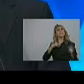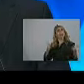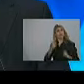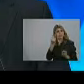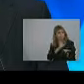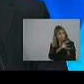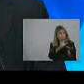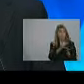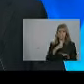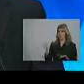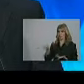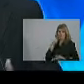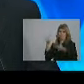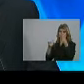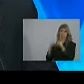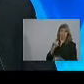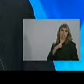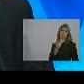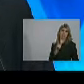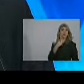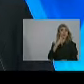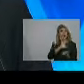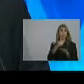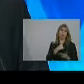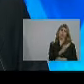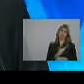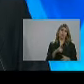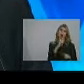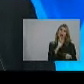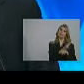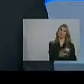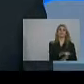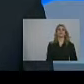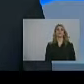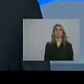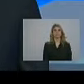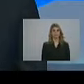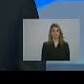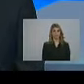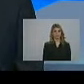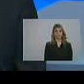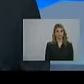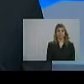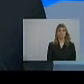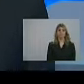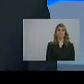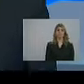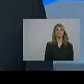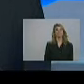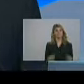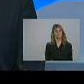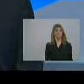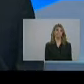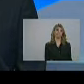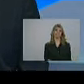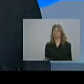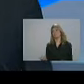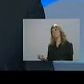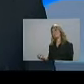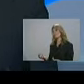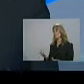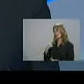financeiras como diz que tem. Então, no meu governo, a segurança será, sim, uma prioridade. Sua réplica. Olha, sem sombra de dúvida,